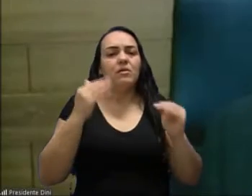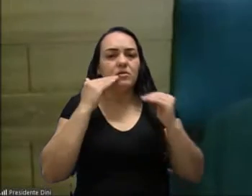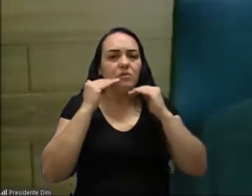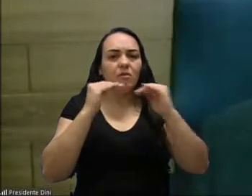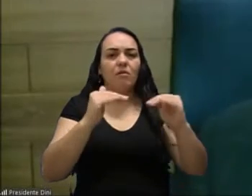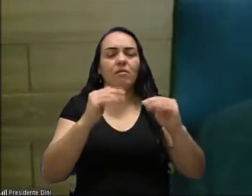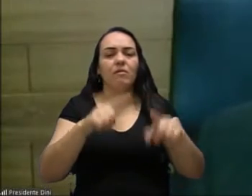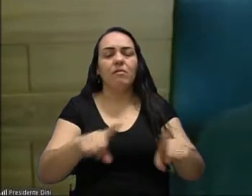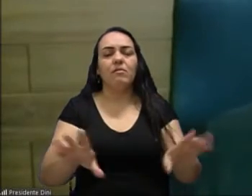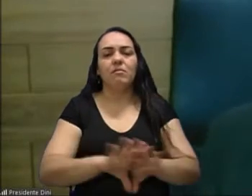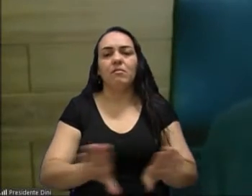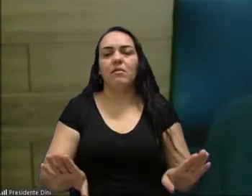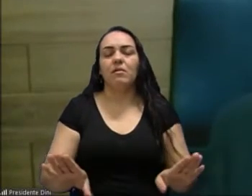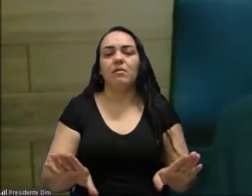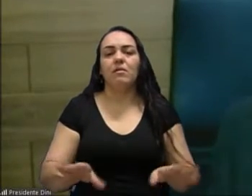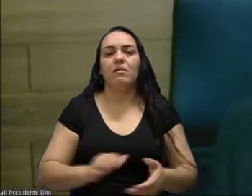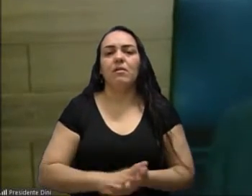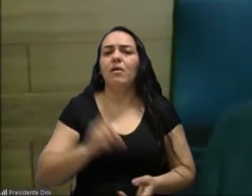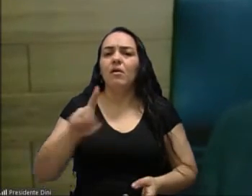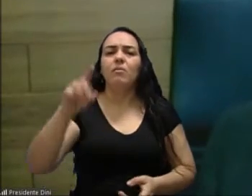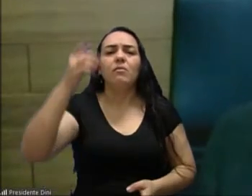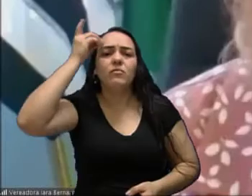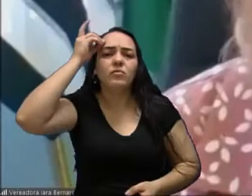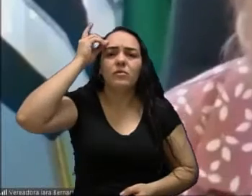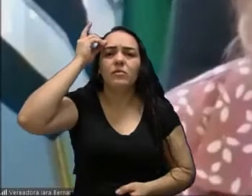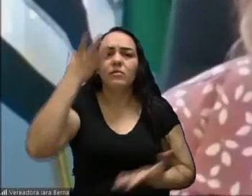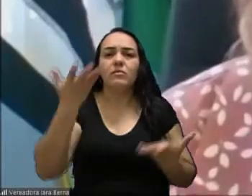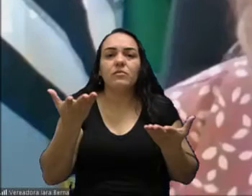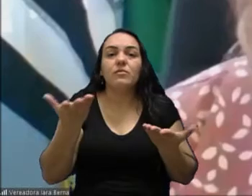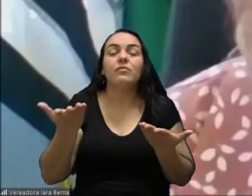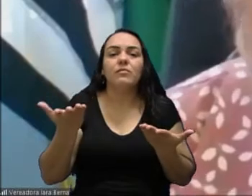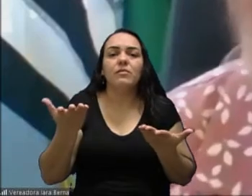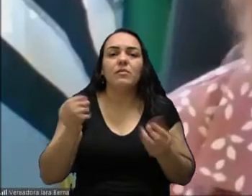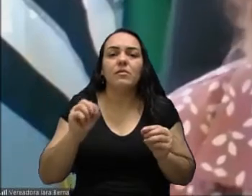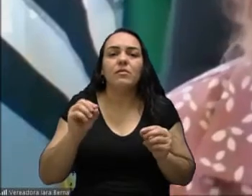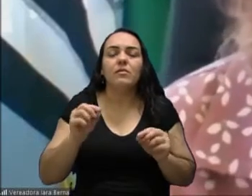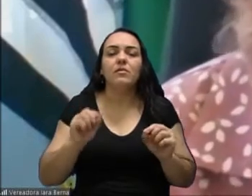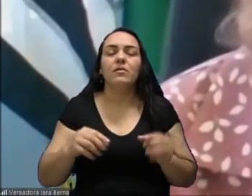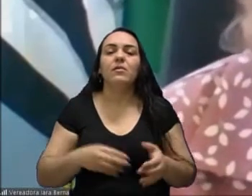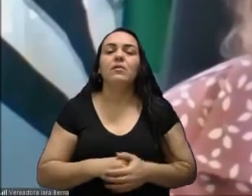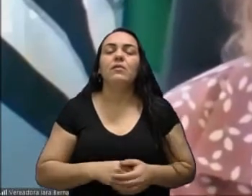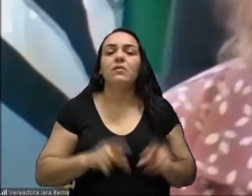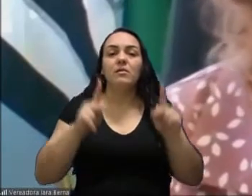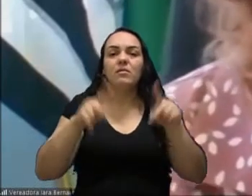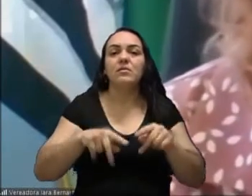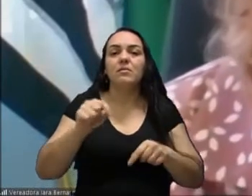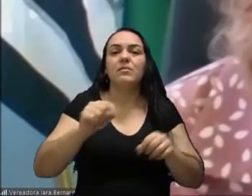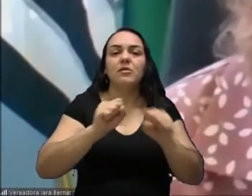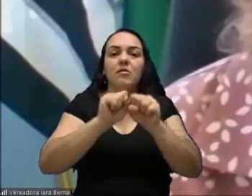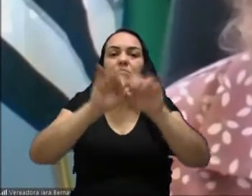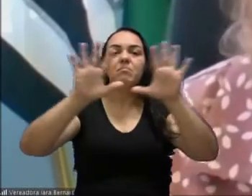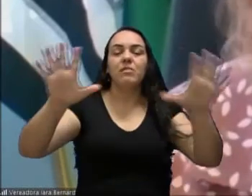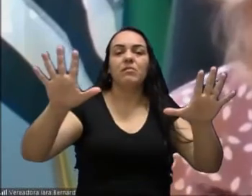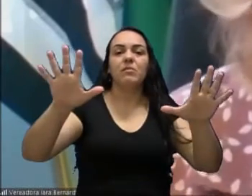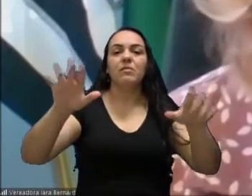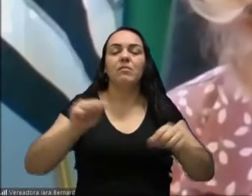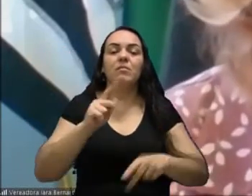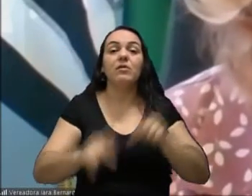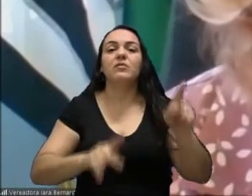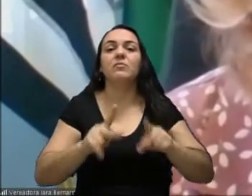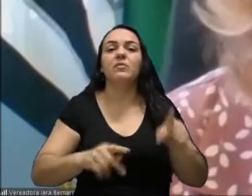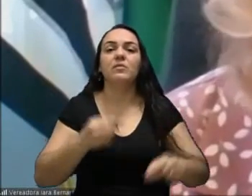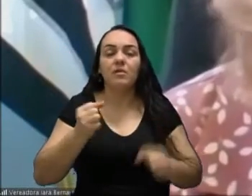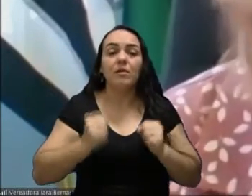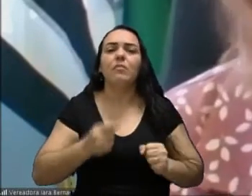quais são as suas dúvidas vereadora se isso estará presente num portal da transparência se a população pode